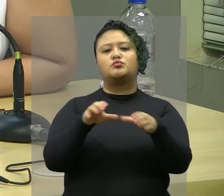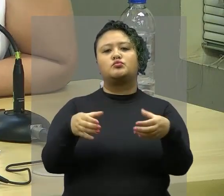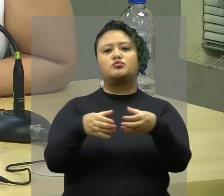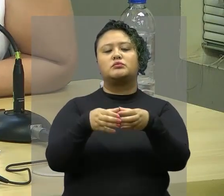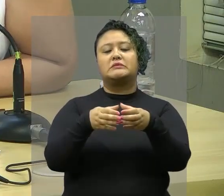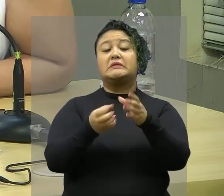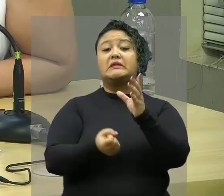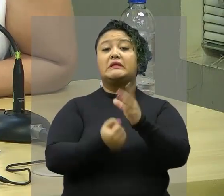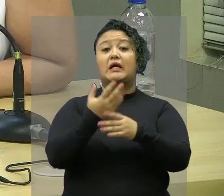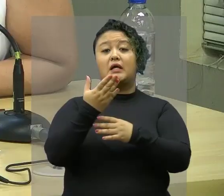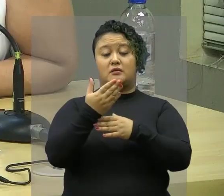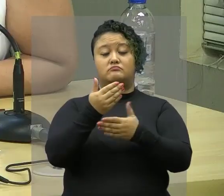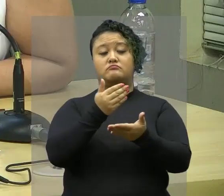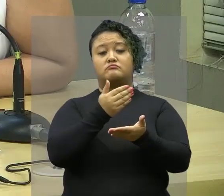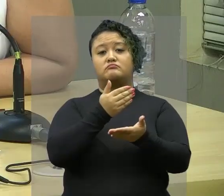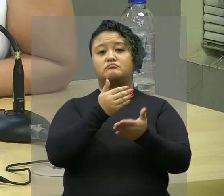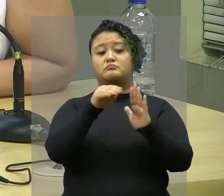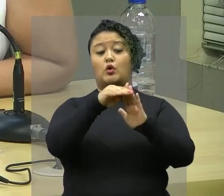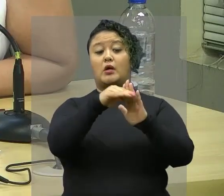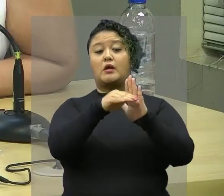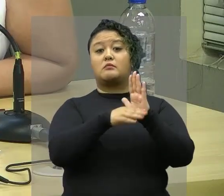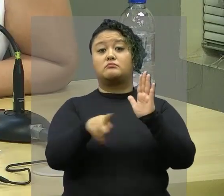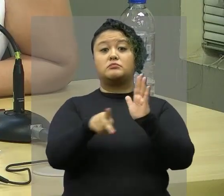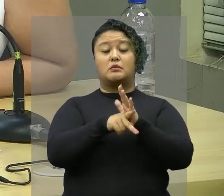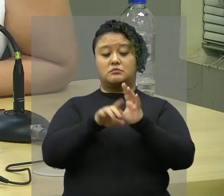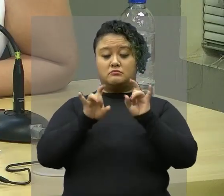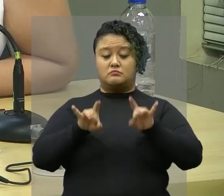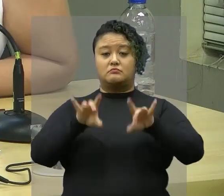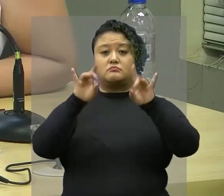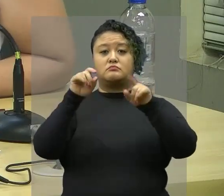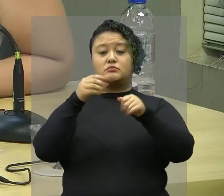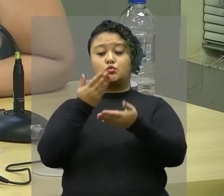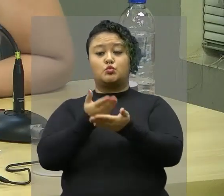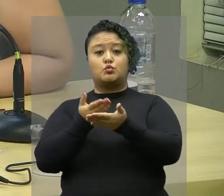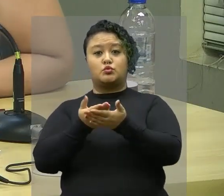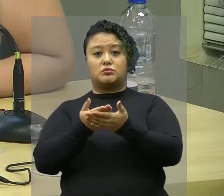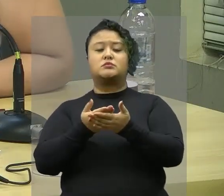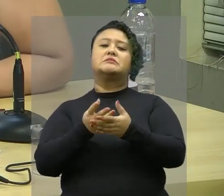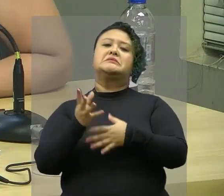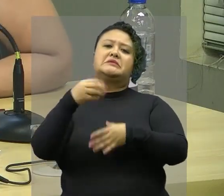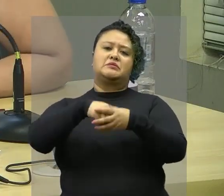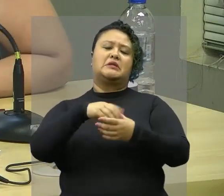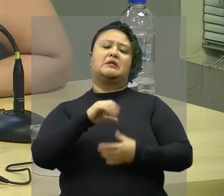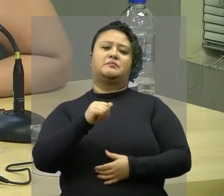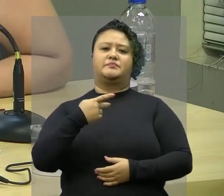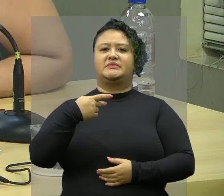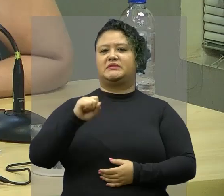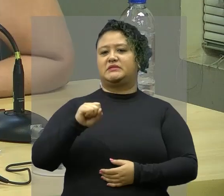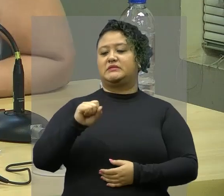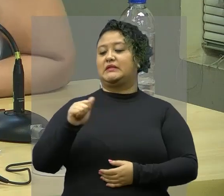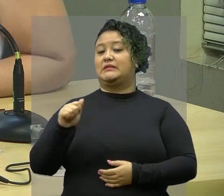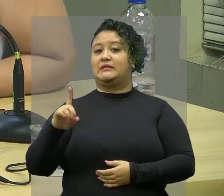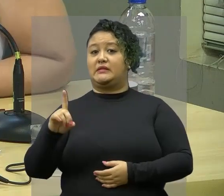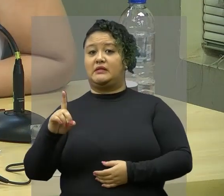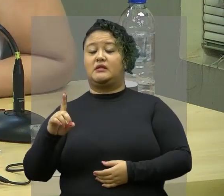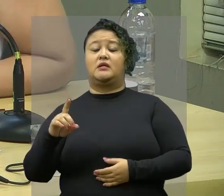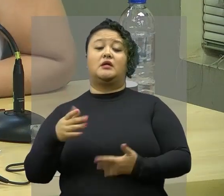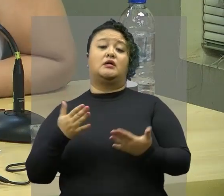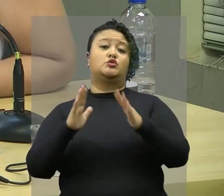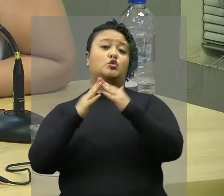programa de especialização dos profissionais do CAPS-AD, né, por meio da Escola de Governo ou da Escola do